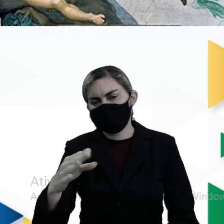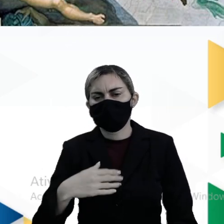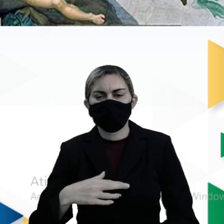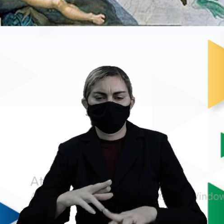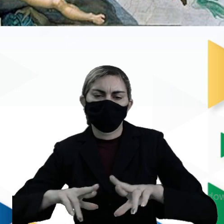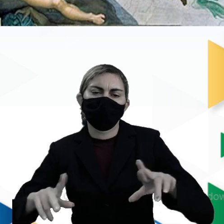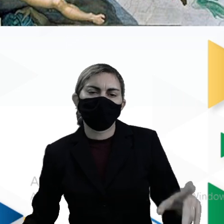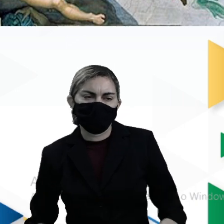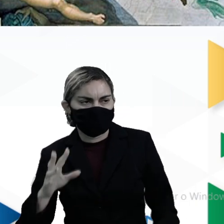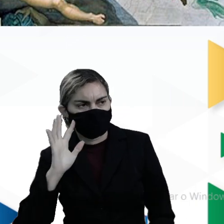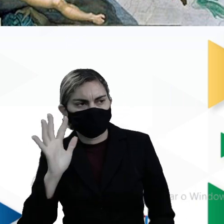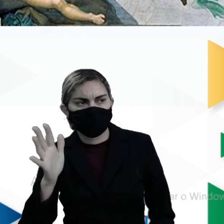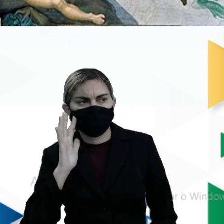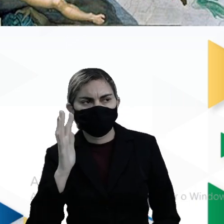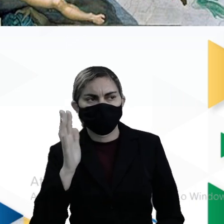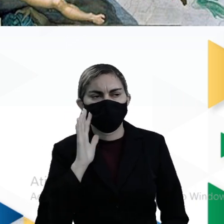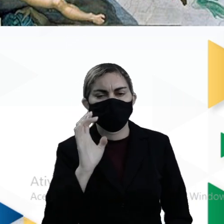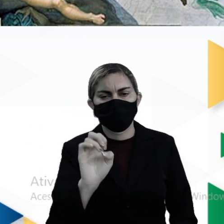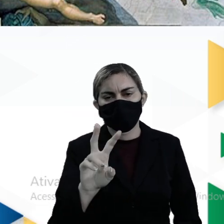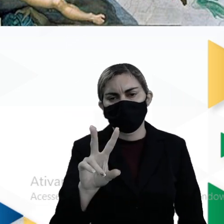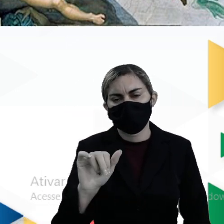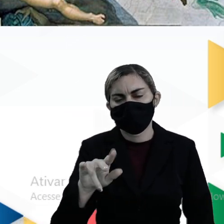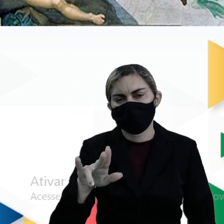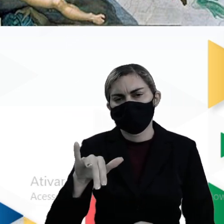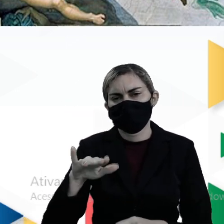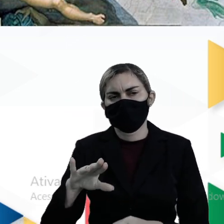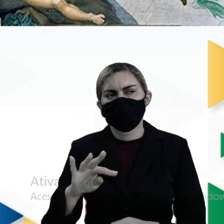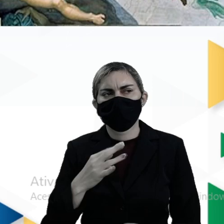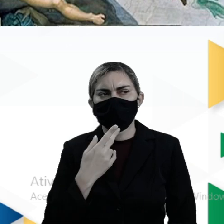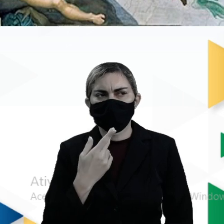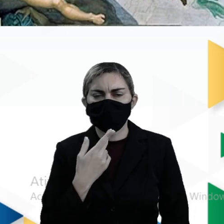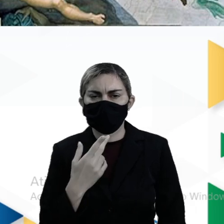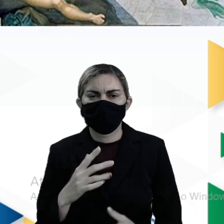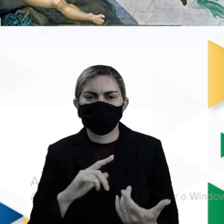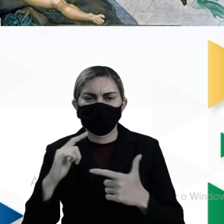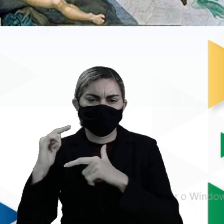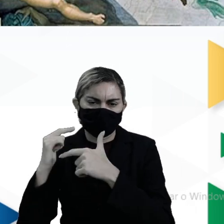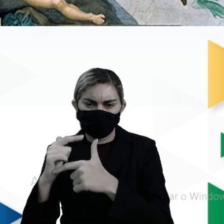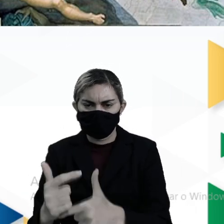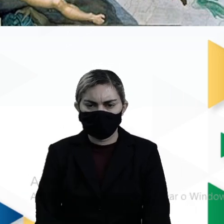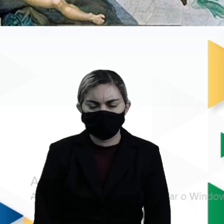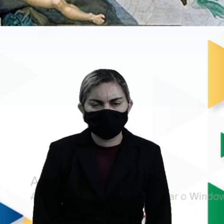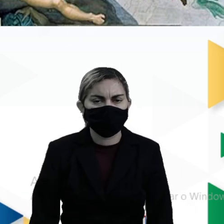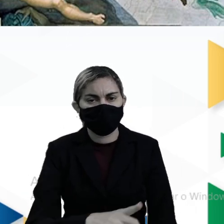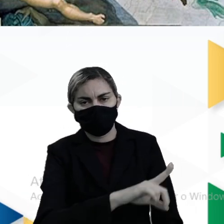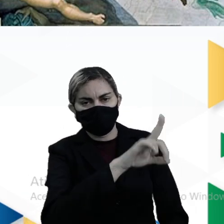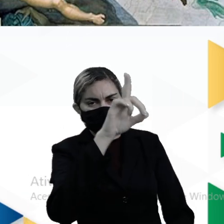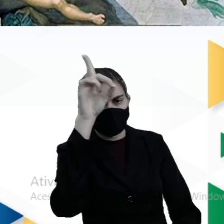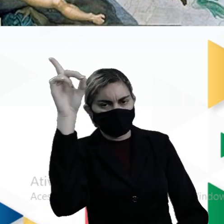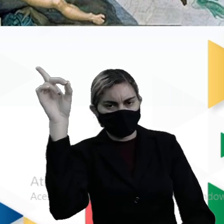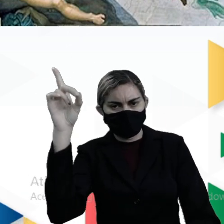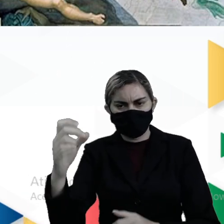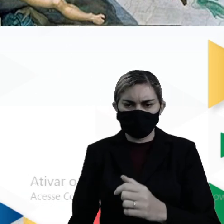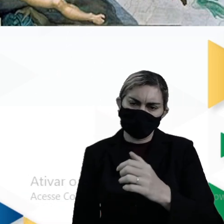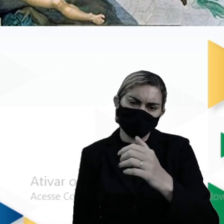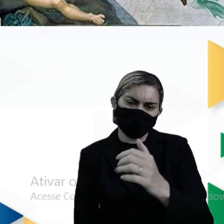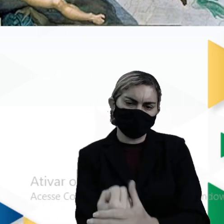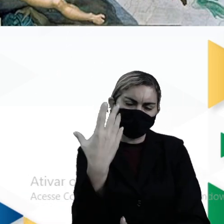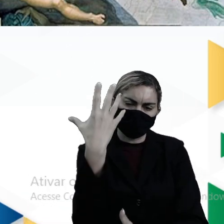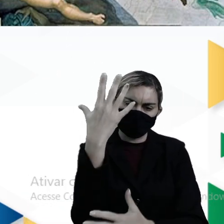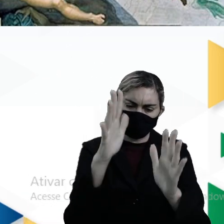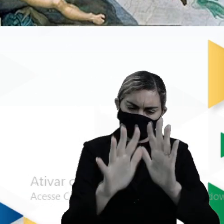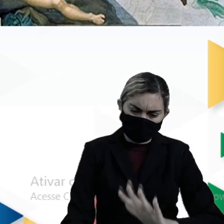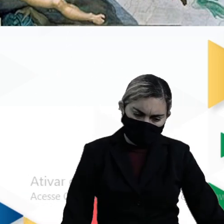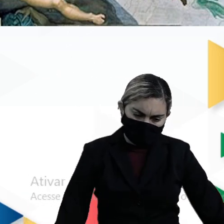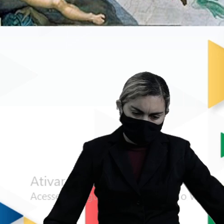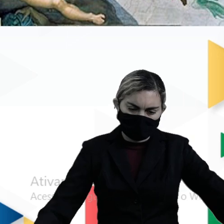diferença do que a teoria evolucionista defende. Essa ideia tradicional de que Deus, ele é o criador de